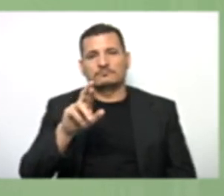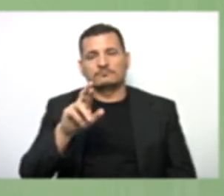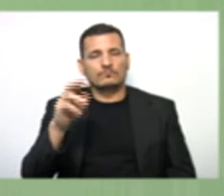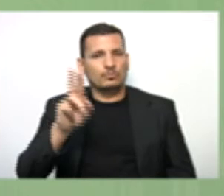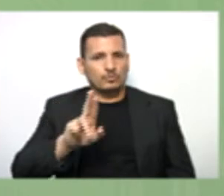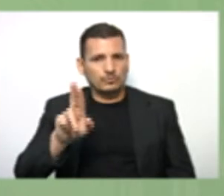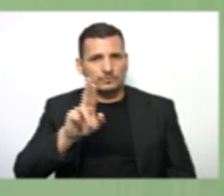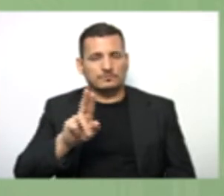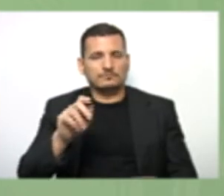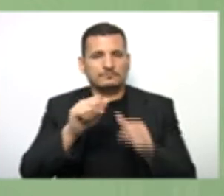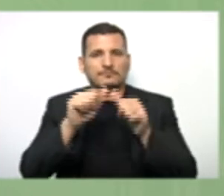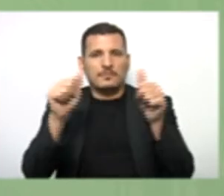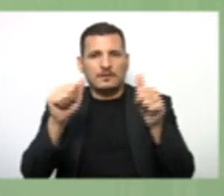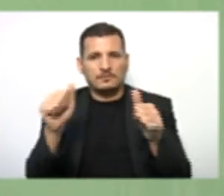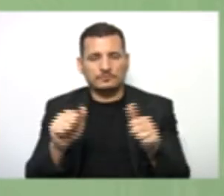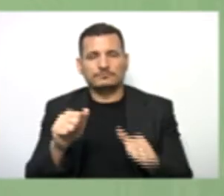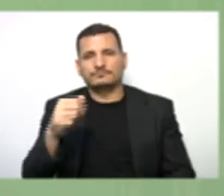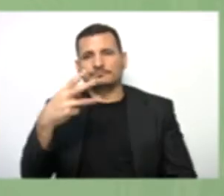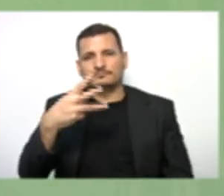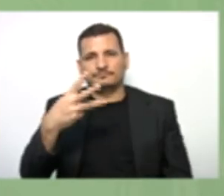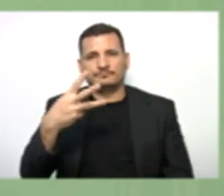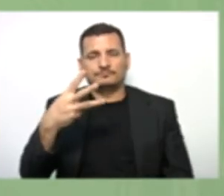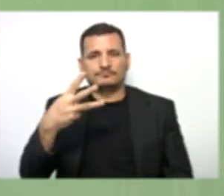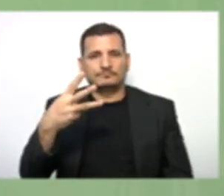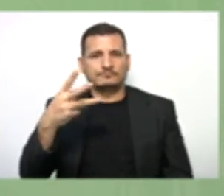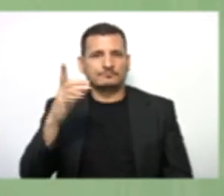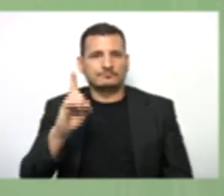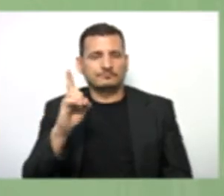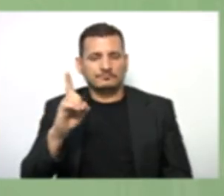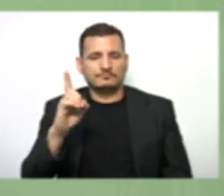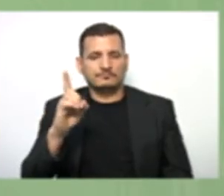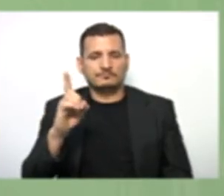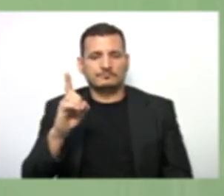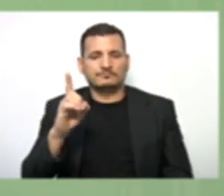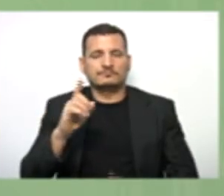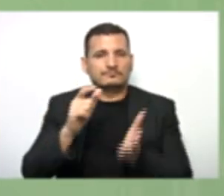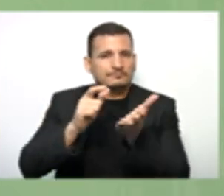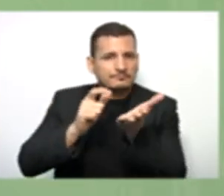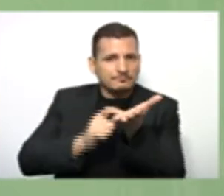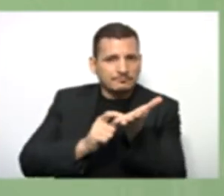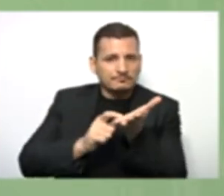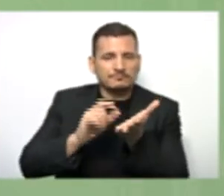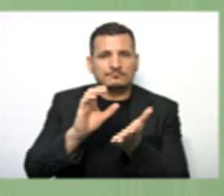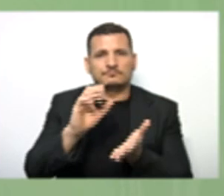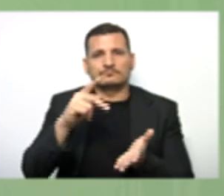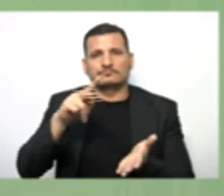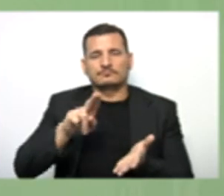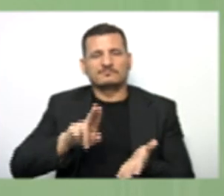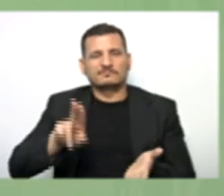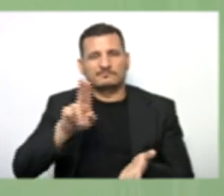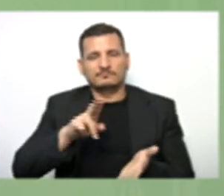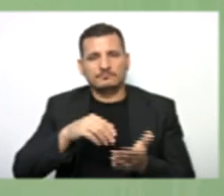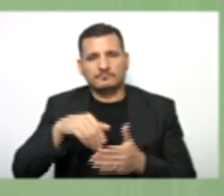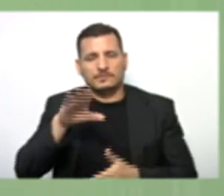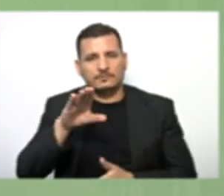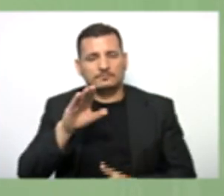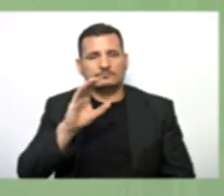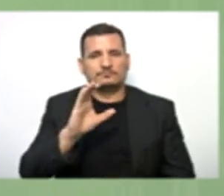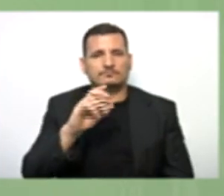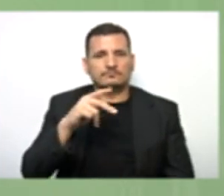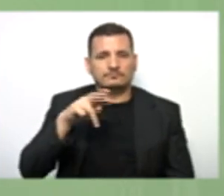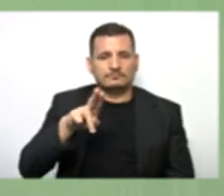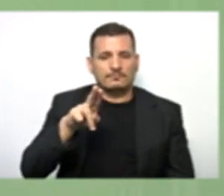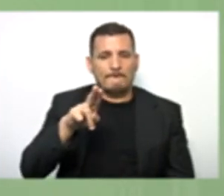uso, né, mais uso de recursos de processador. Então, ele vai fazer o uso de recursos